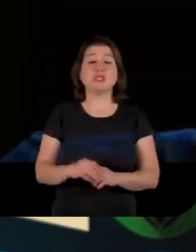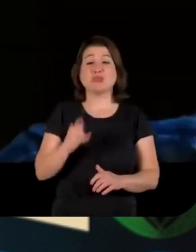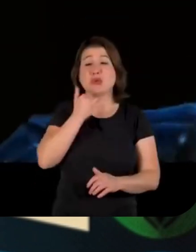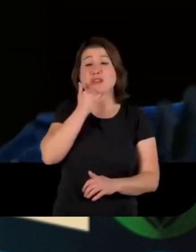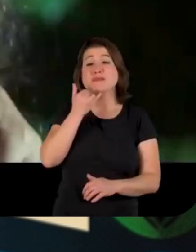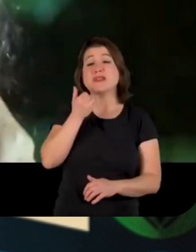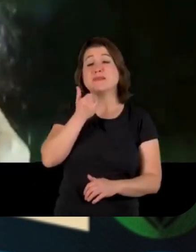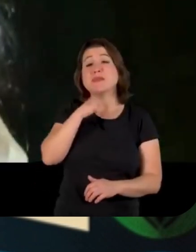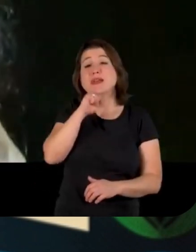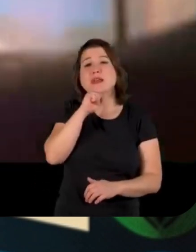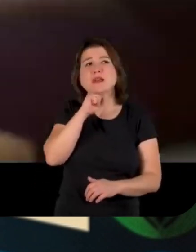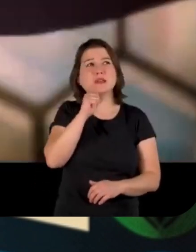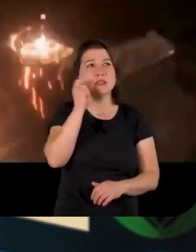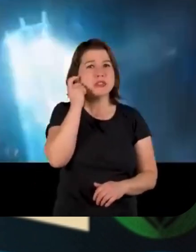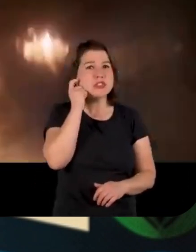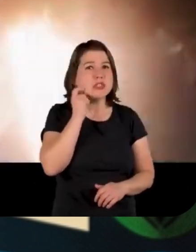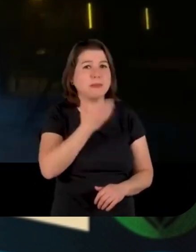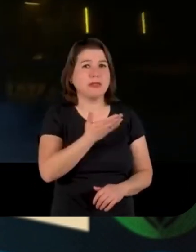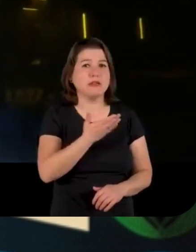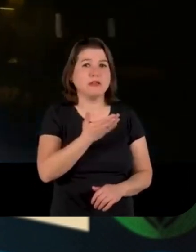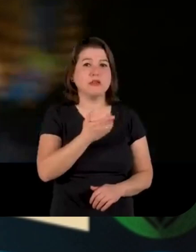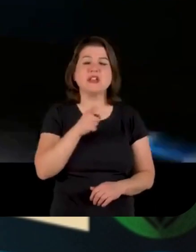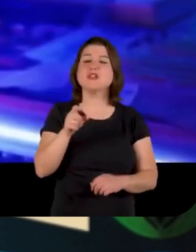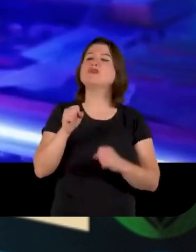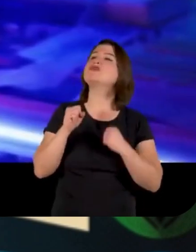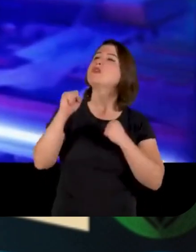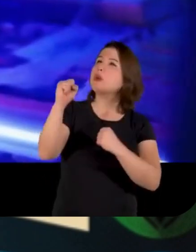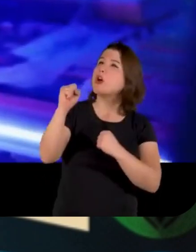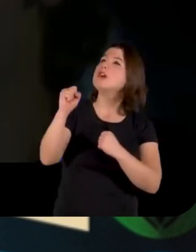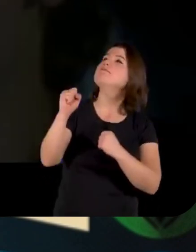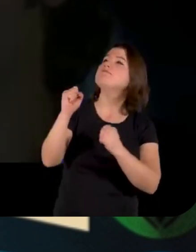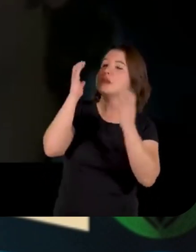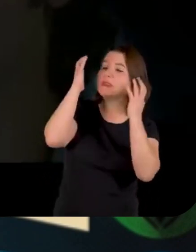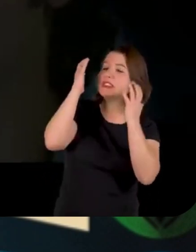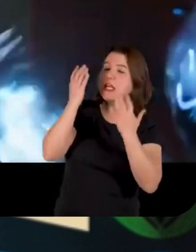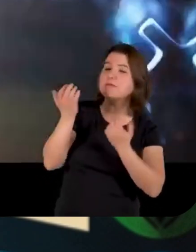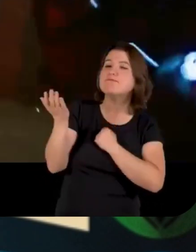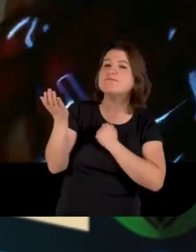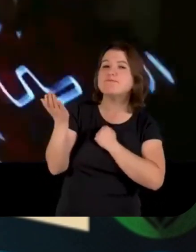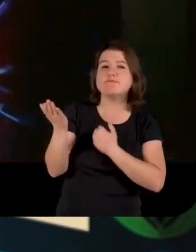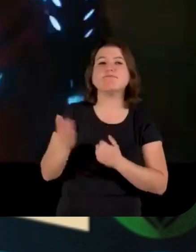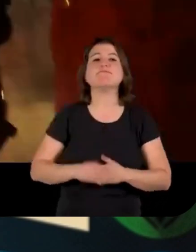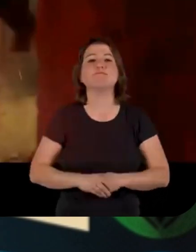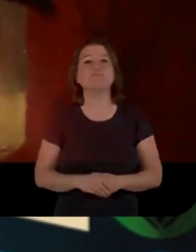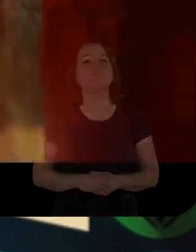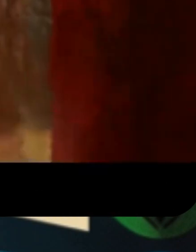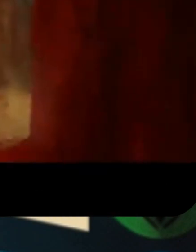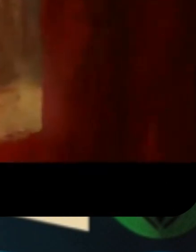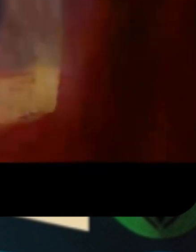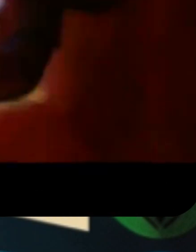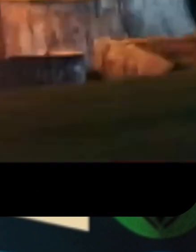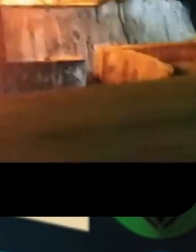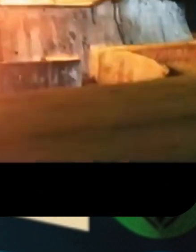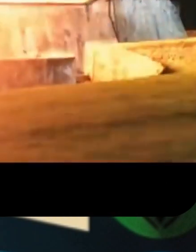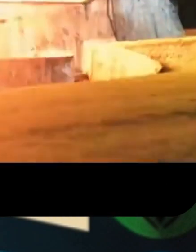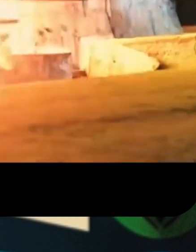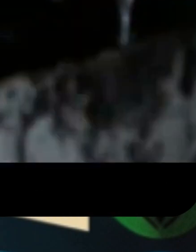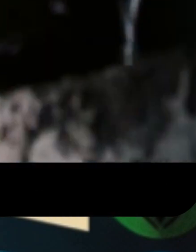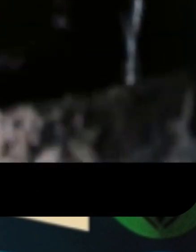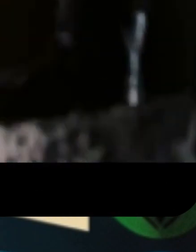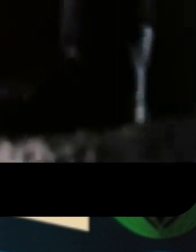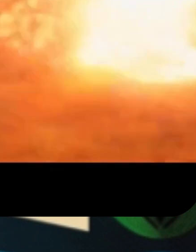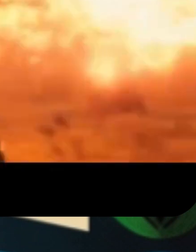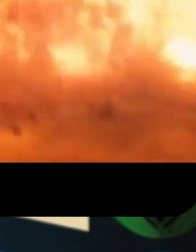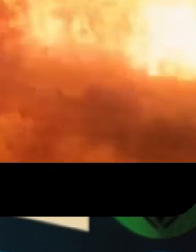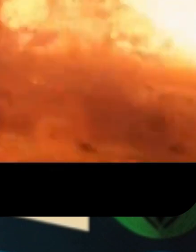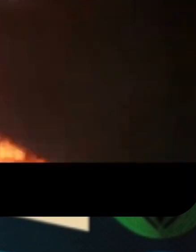E as piadas, ele tenta também carregar a parte de humor, mas ele não é engraçado, tipo, a maioria das cenas dele não traz